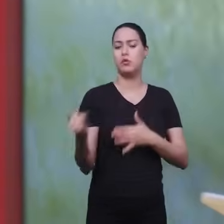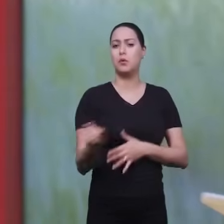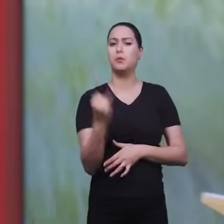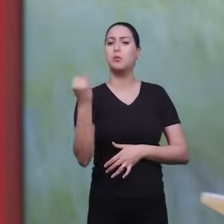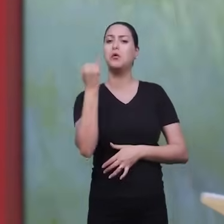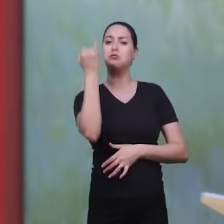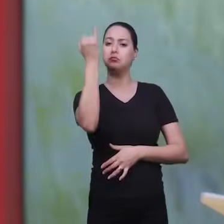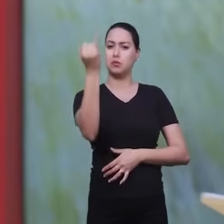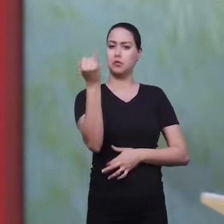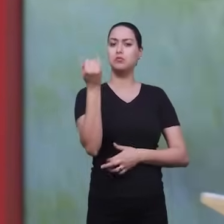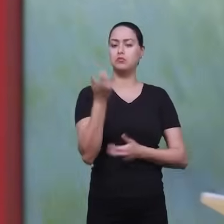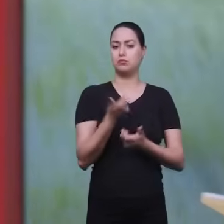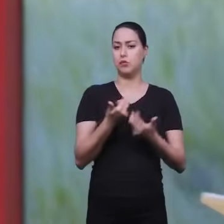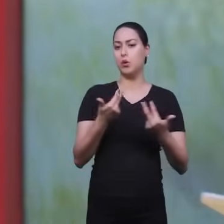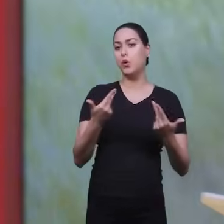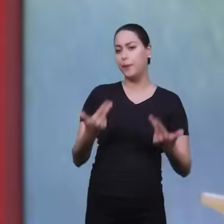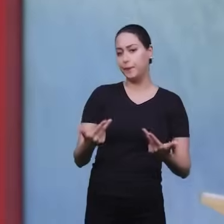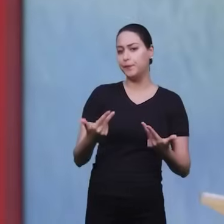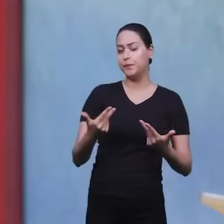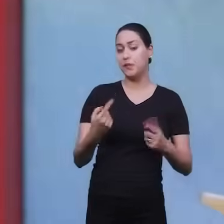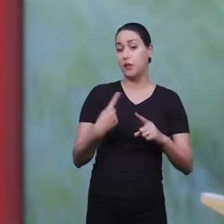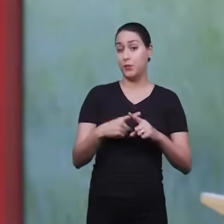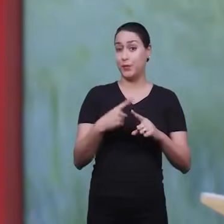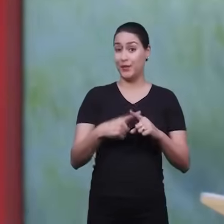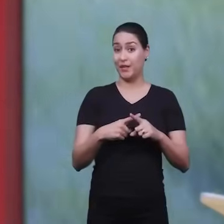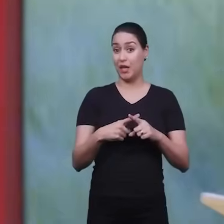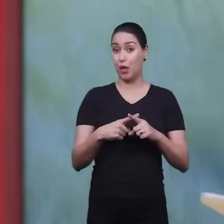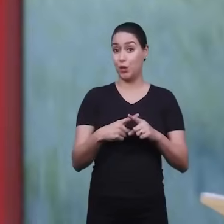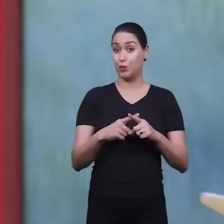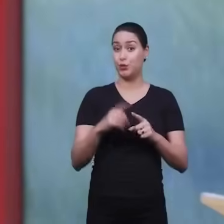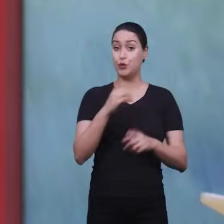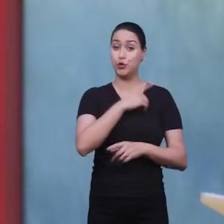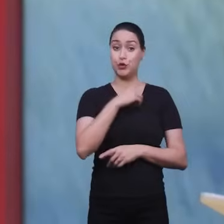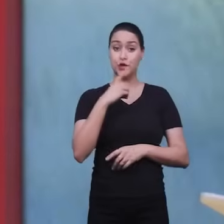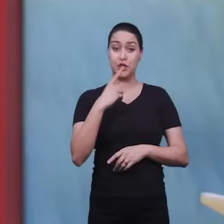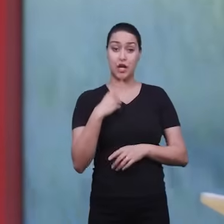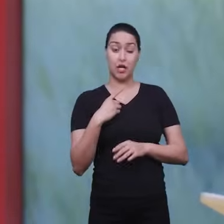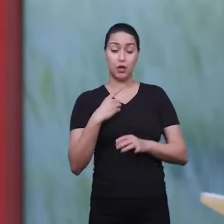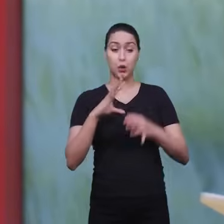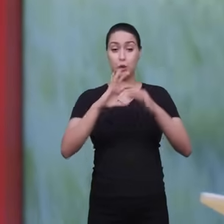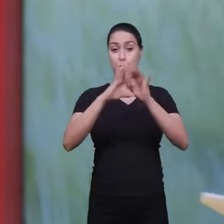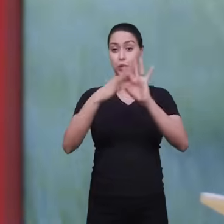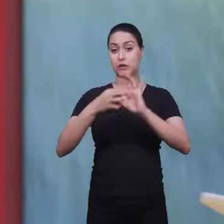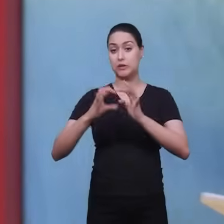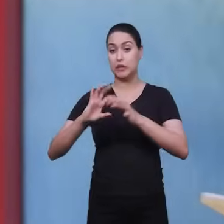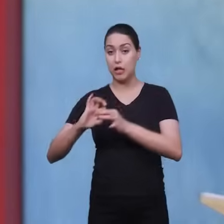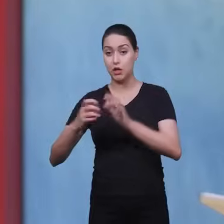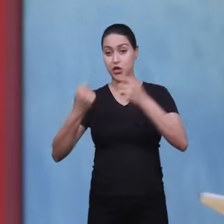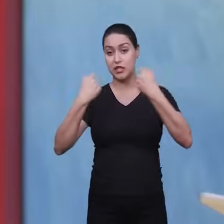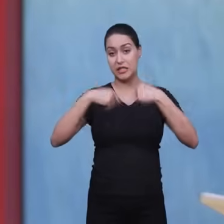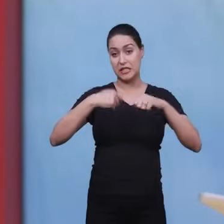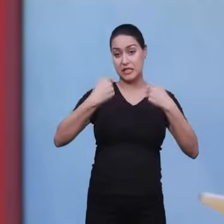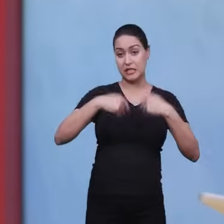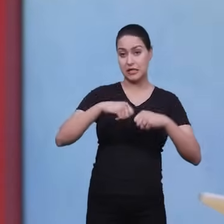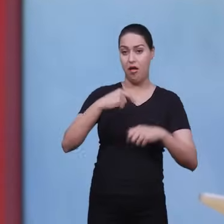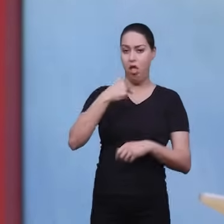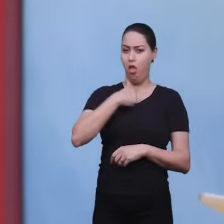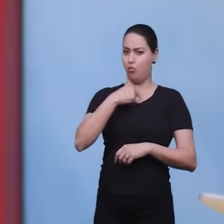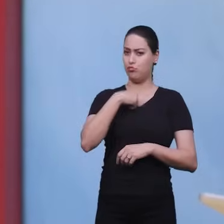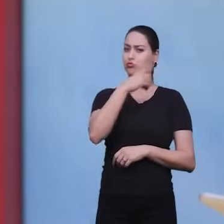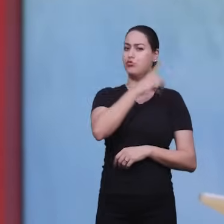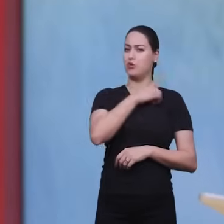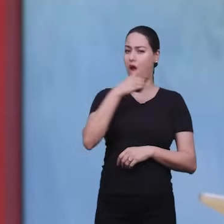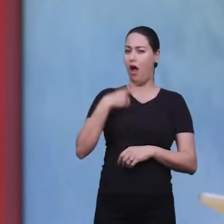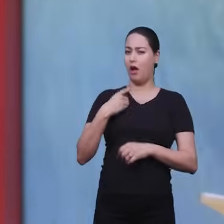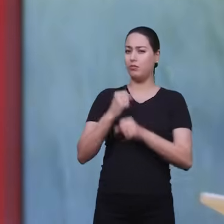negócio Então olha só o teatro foi levantado no contexto de necessidade eu eu sempre tinha como eu fui de